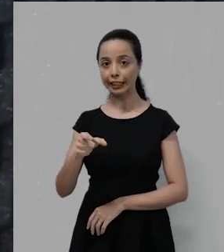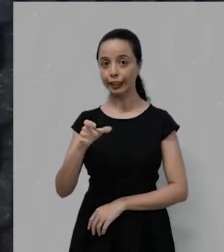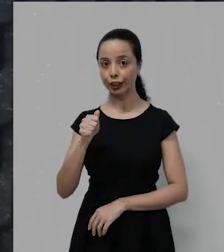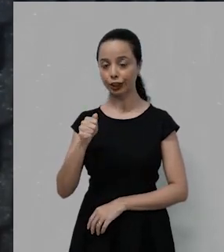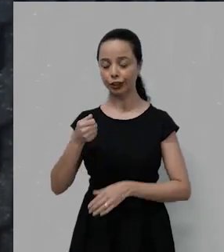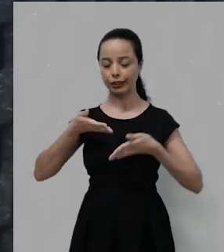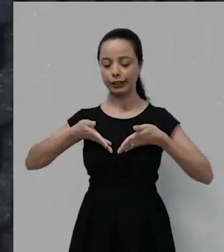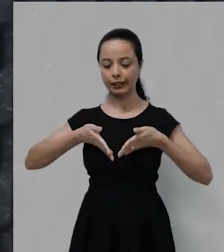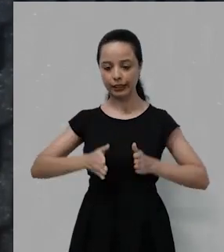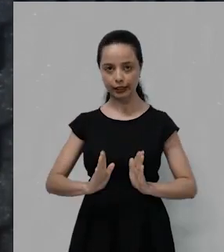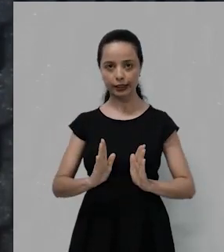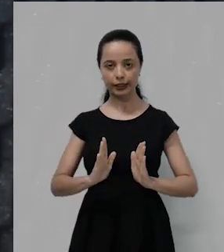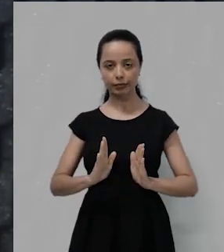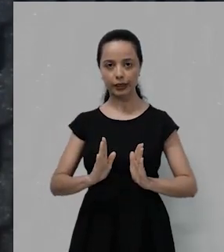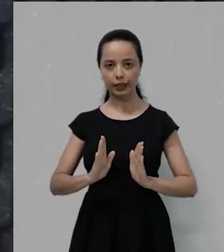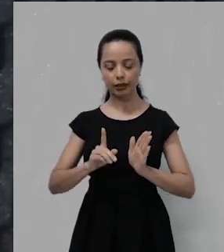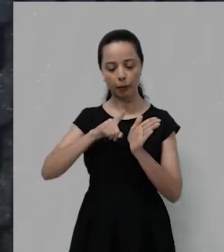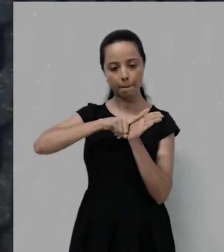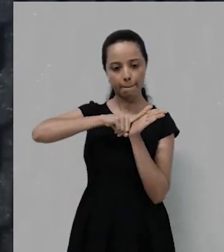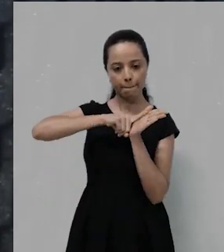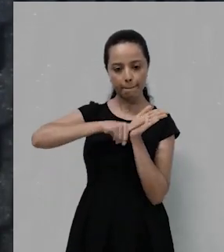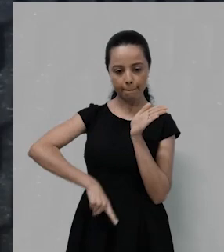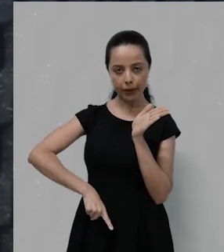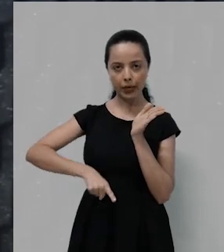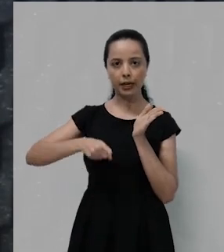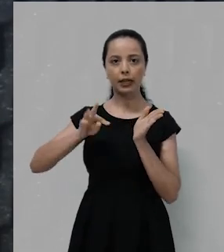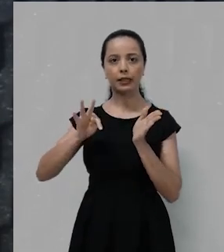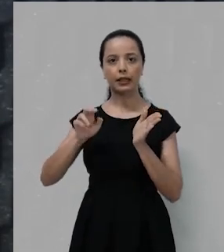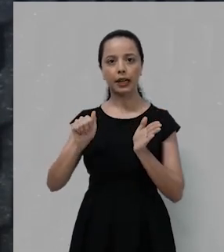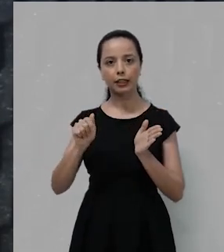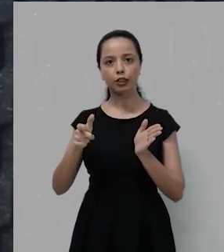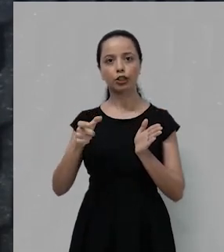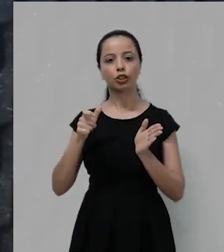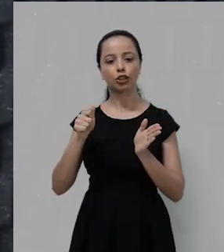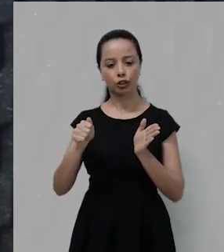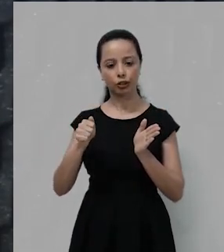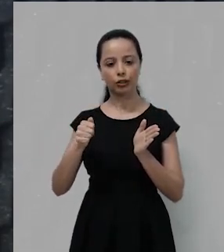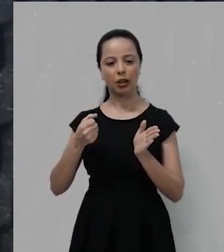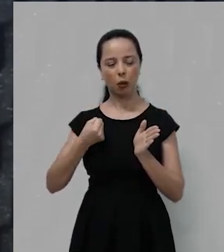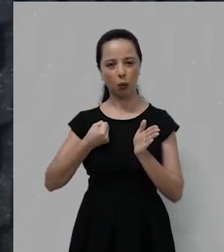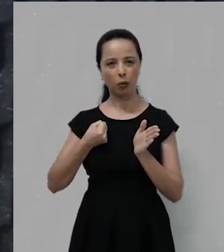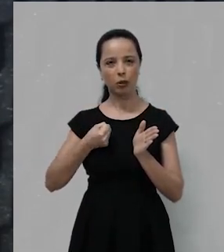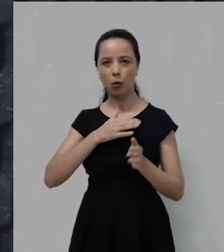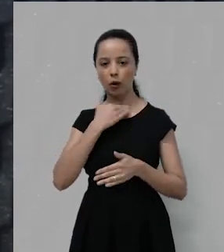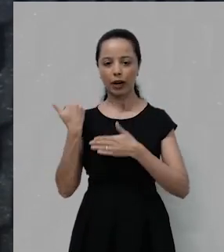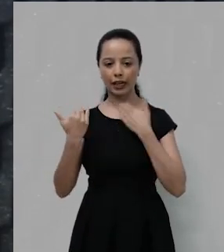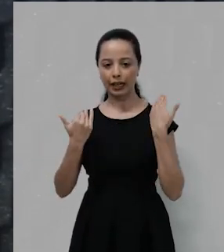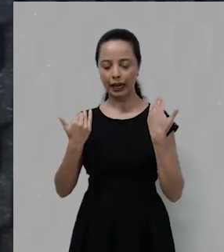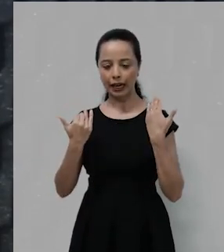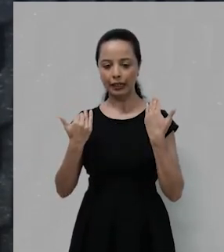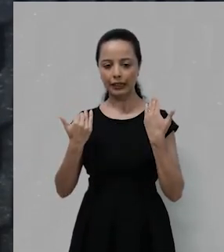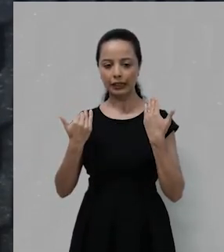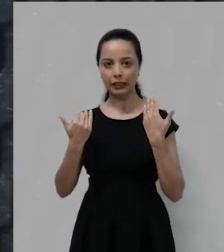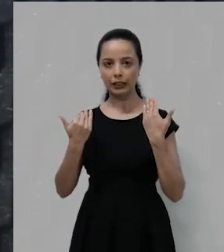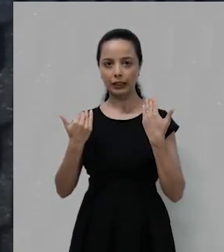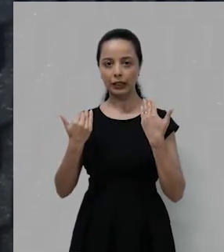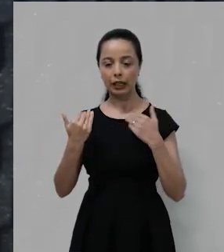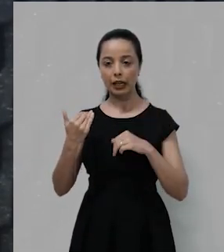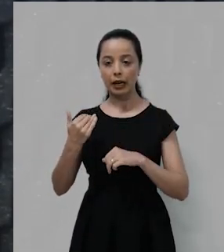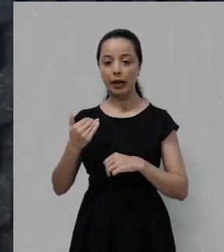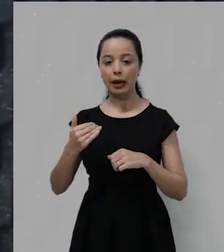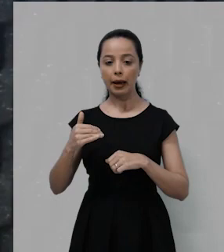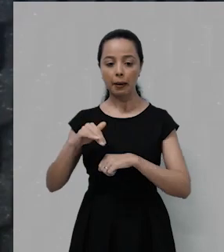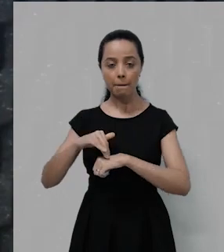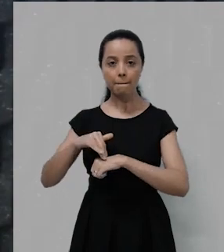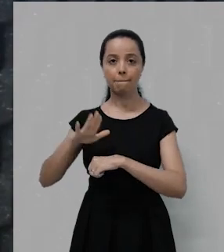taxa de natalidade menos a taxa de mortalidade está sendo um número maior do que a